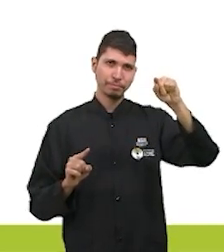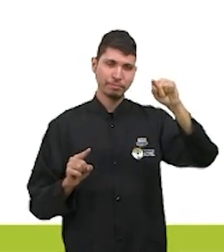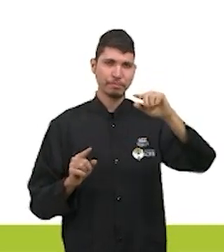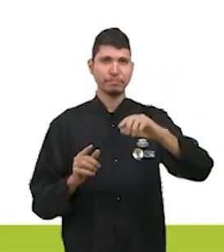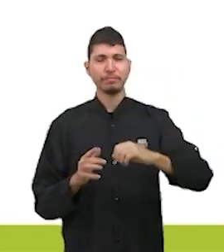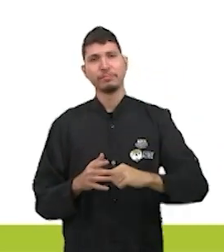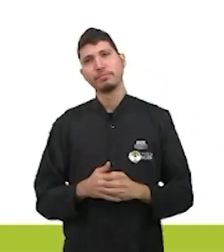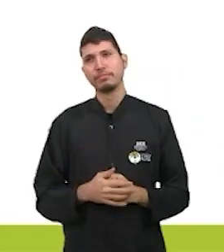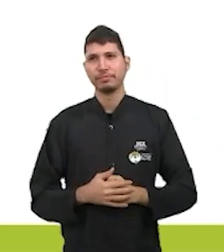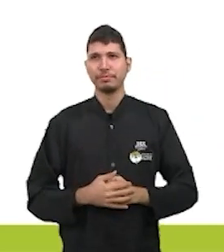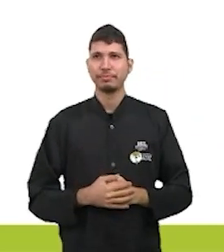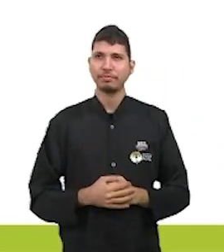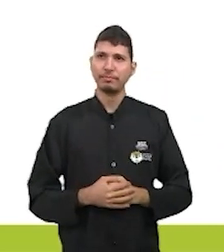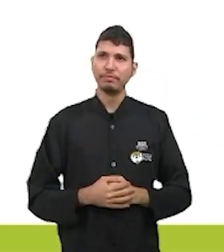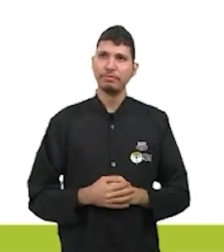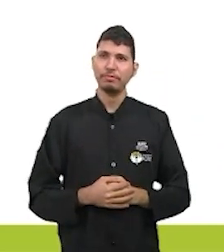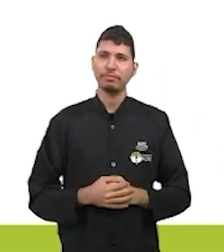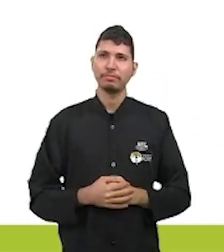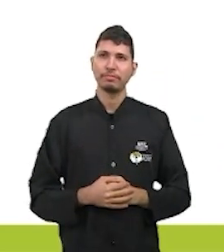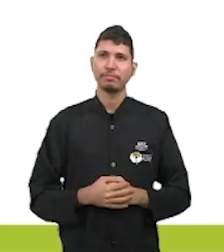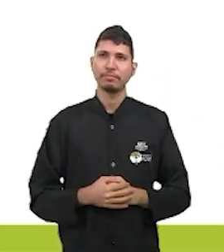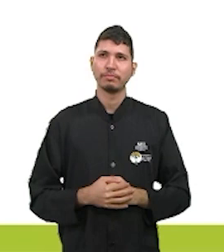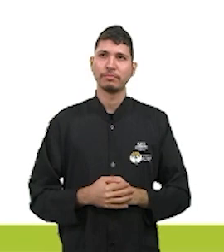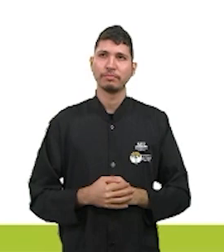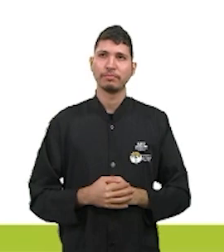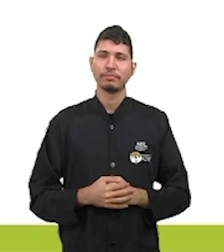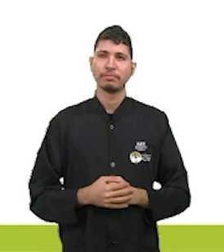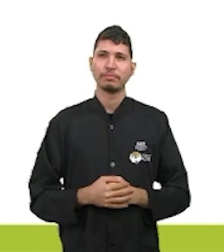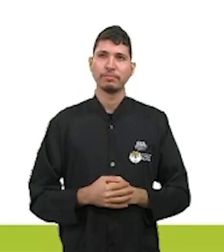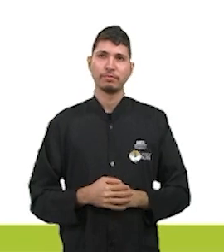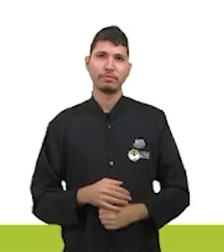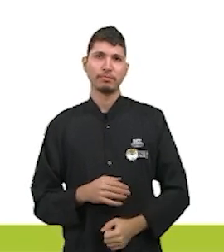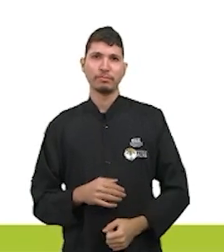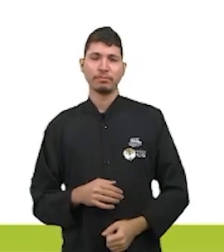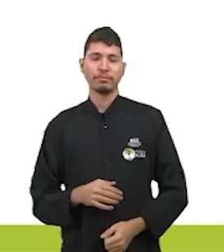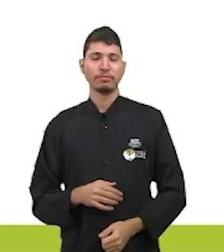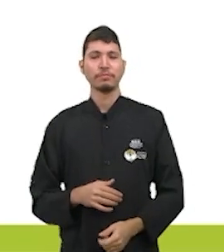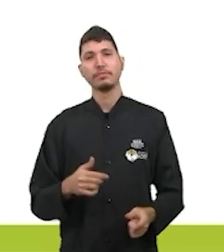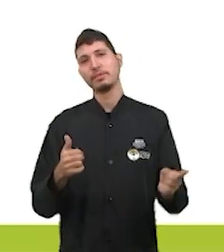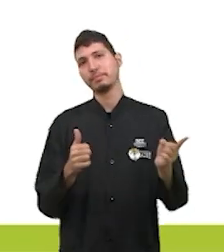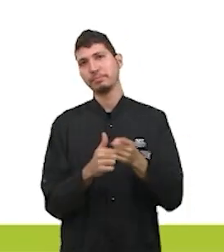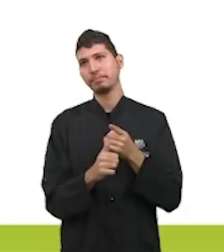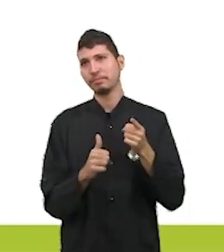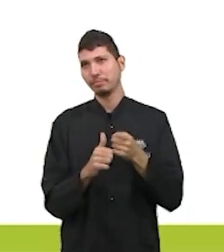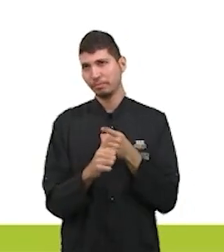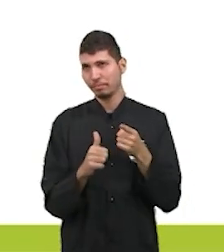crescente. Olha lá. Primeiro, vamos colocar o R2,